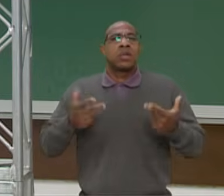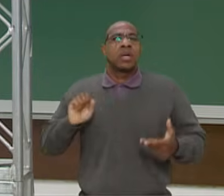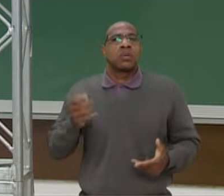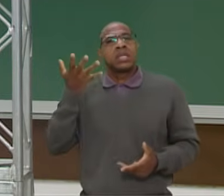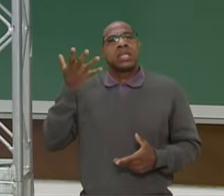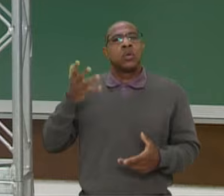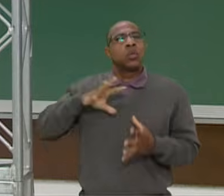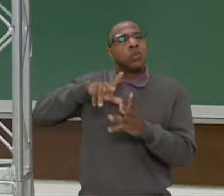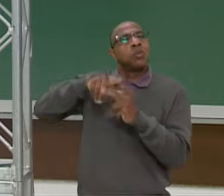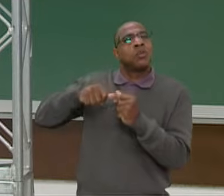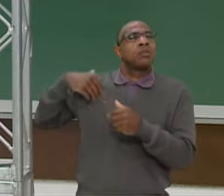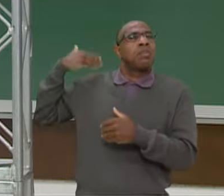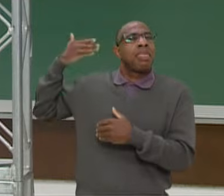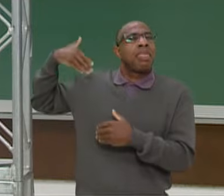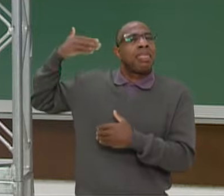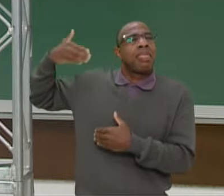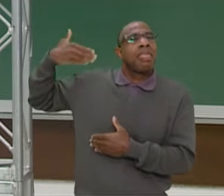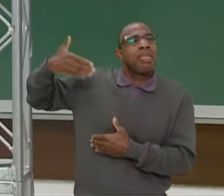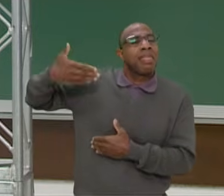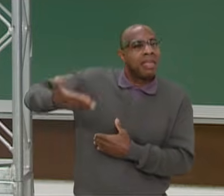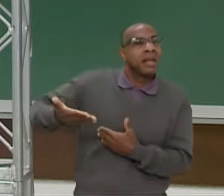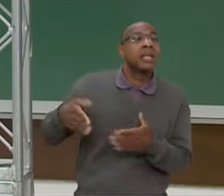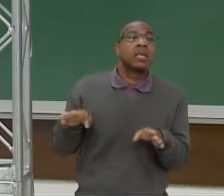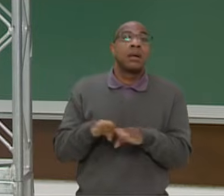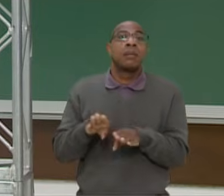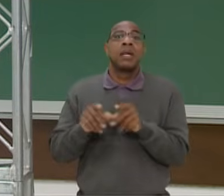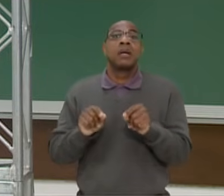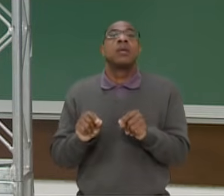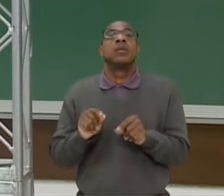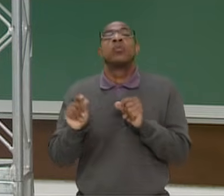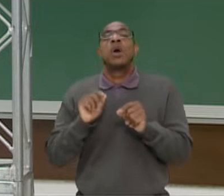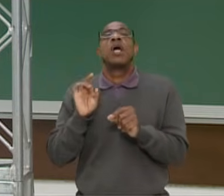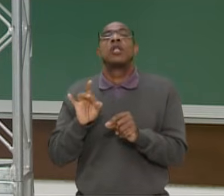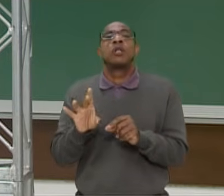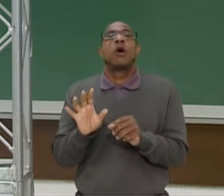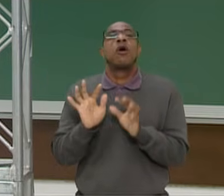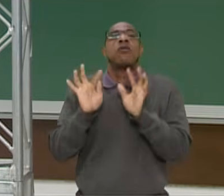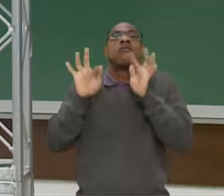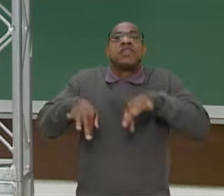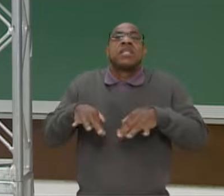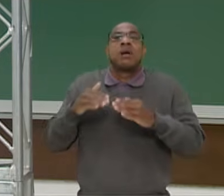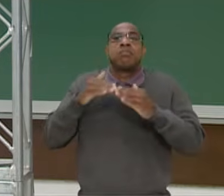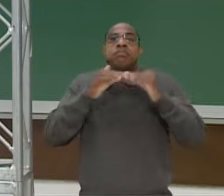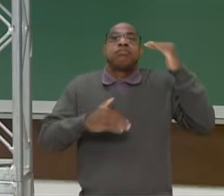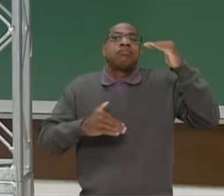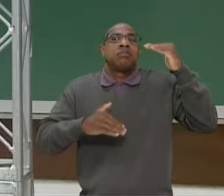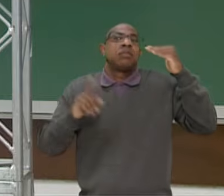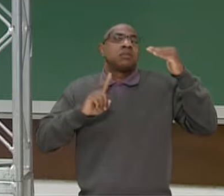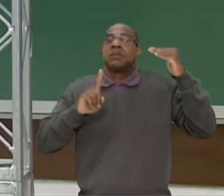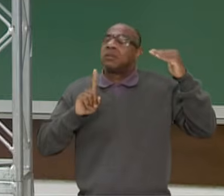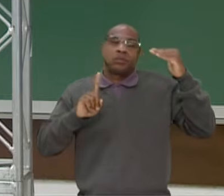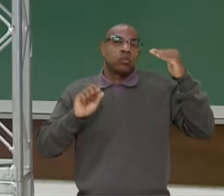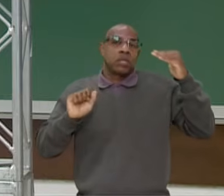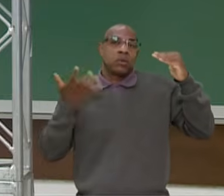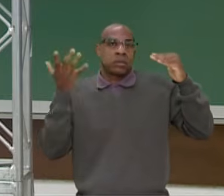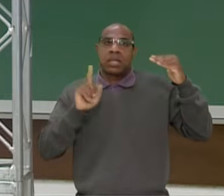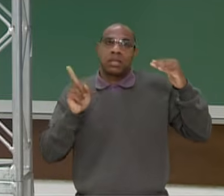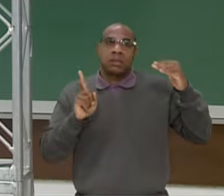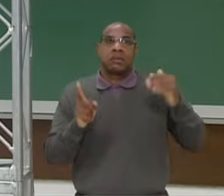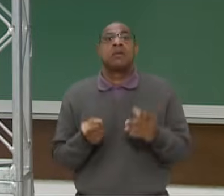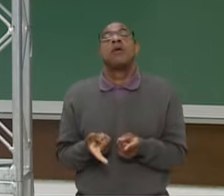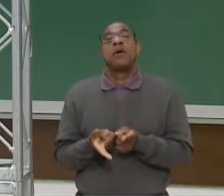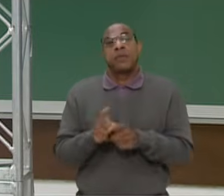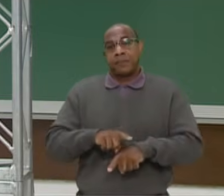mundo, né? E também não é visando o fim das desigualdades sociais que ela acontece, muito pelo